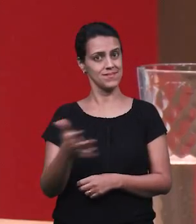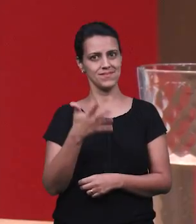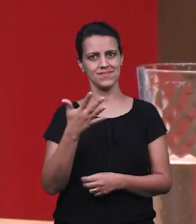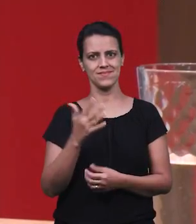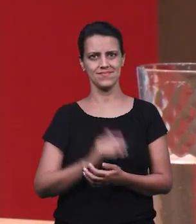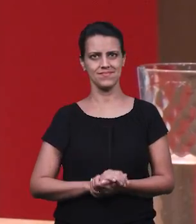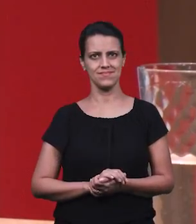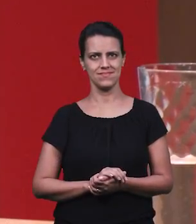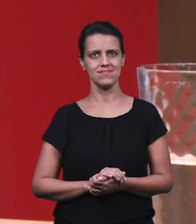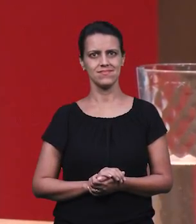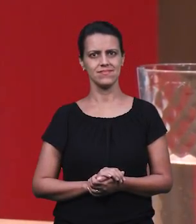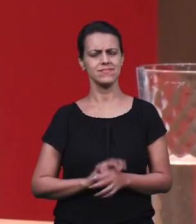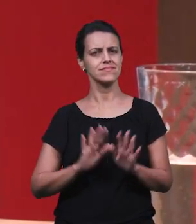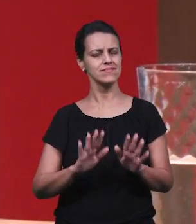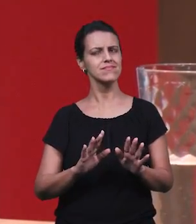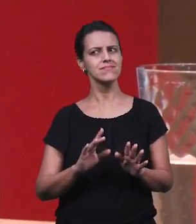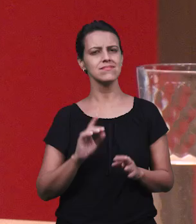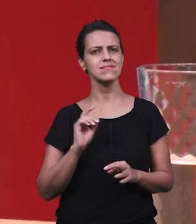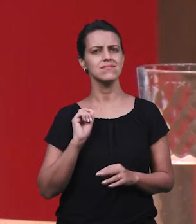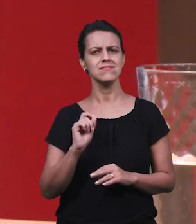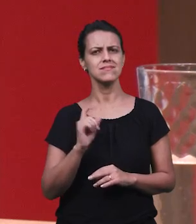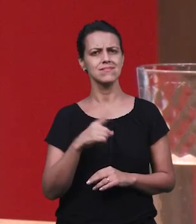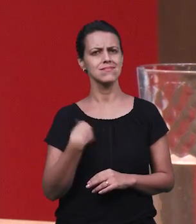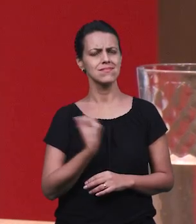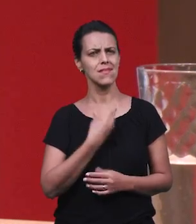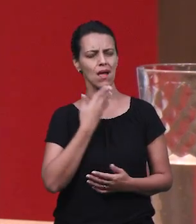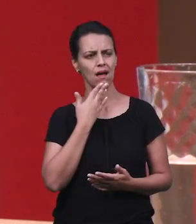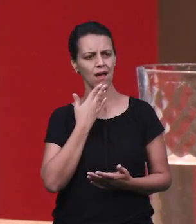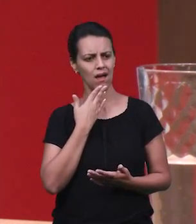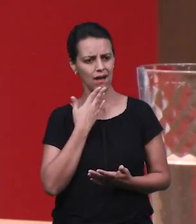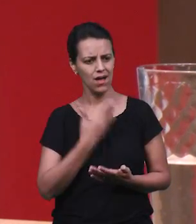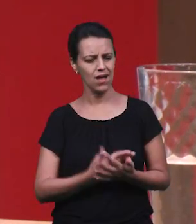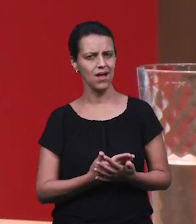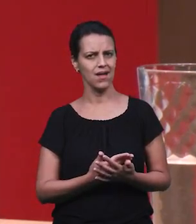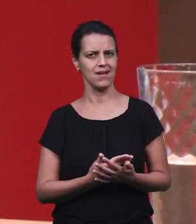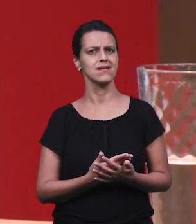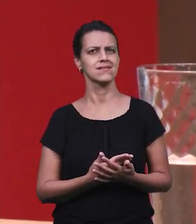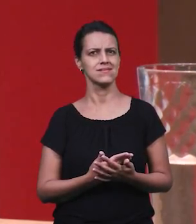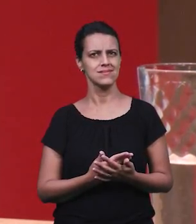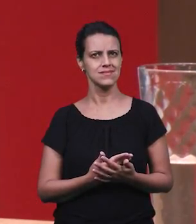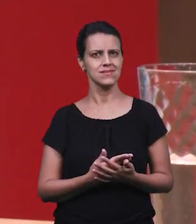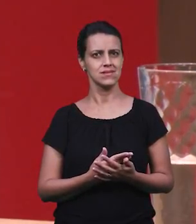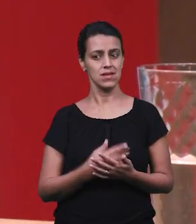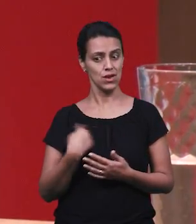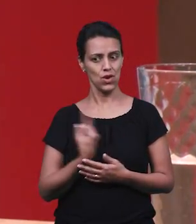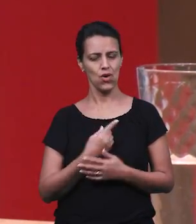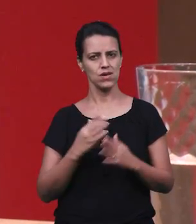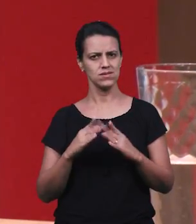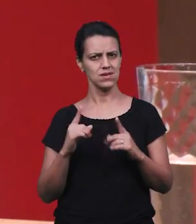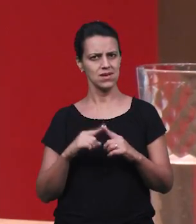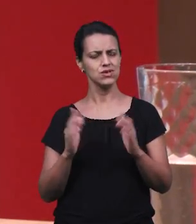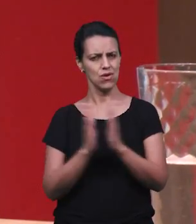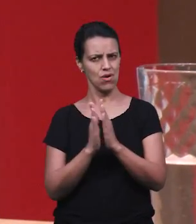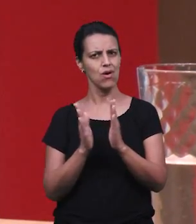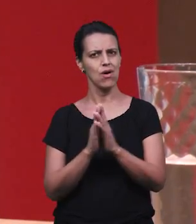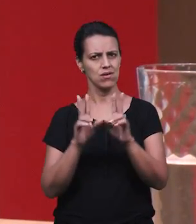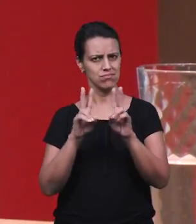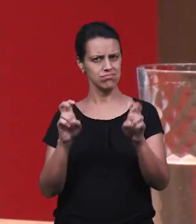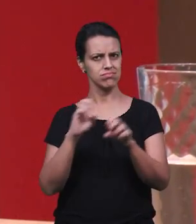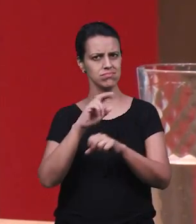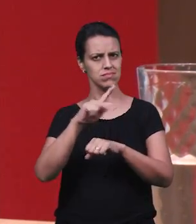Josias, o que impressiona, e é isso que as nossas igrejas que estão orando esse mês pela obra no